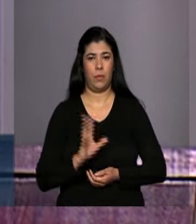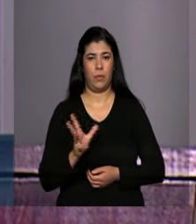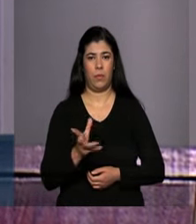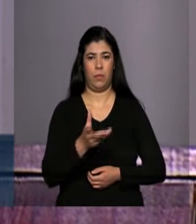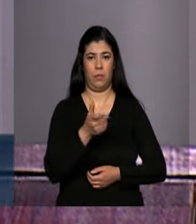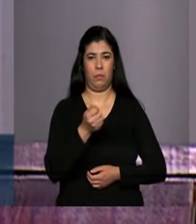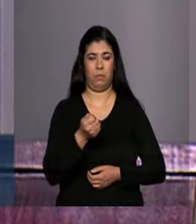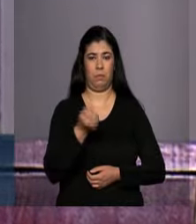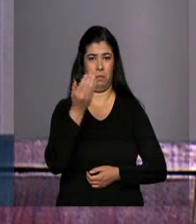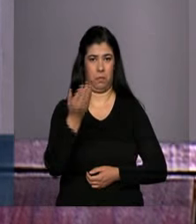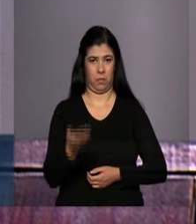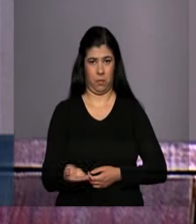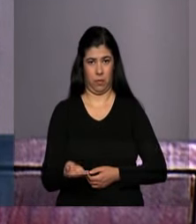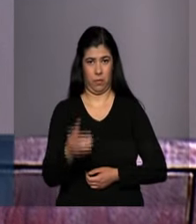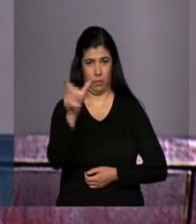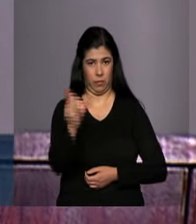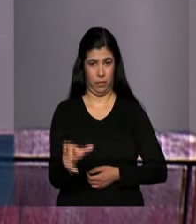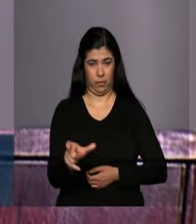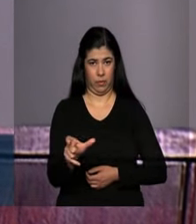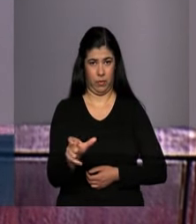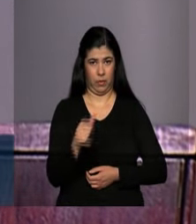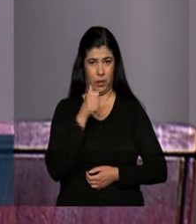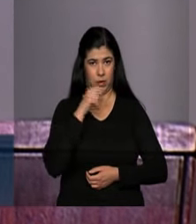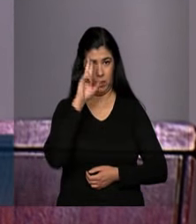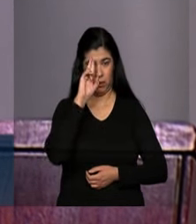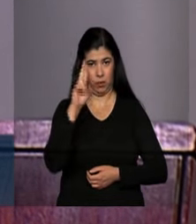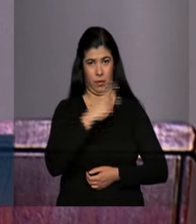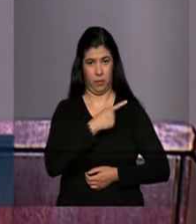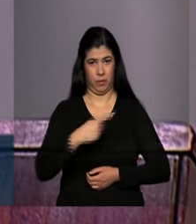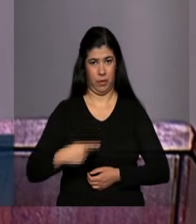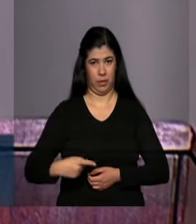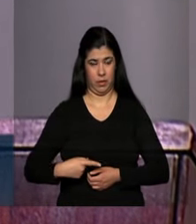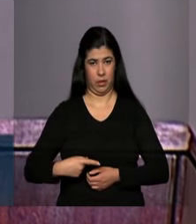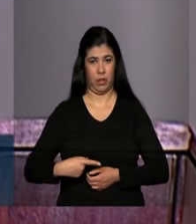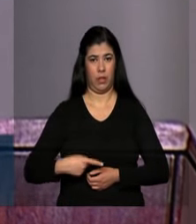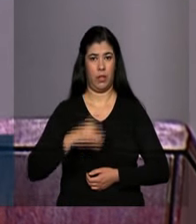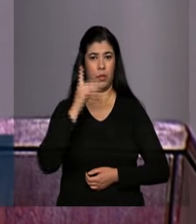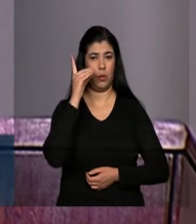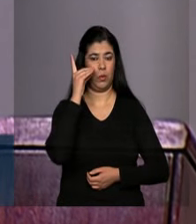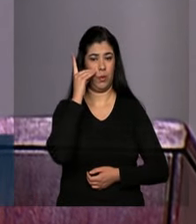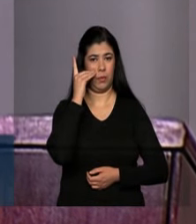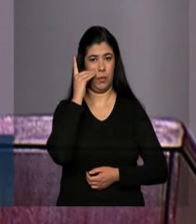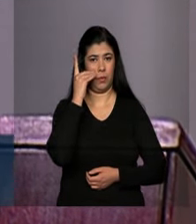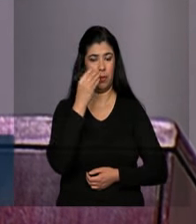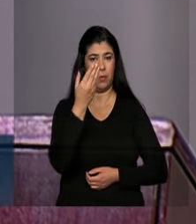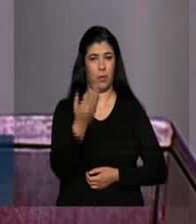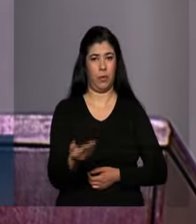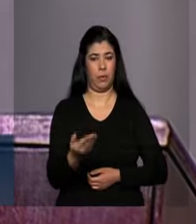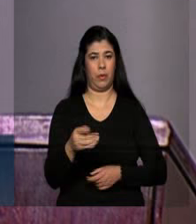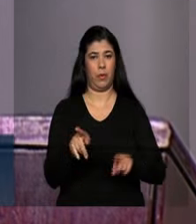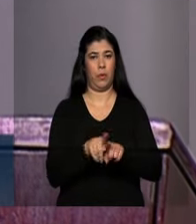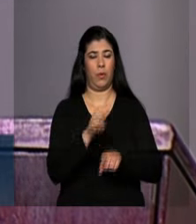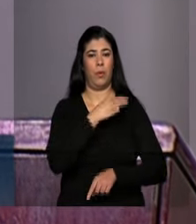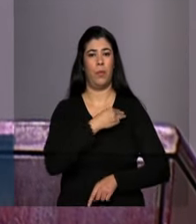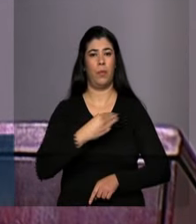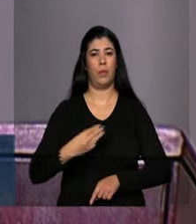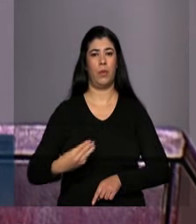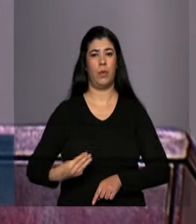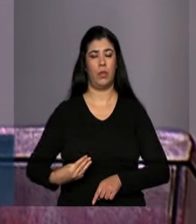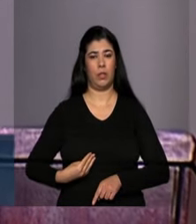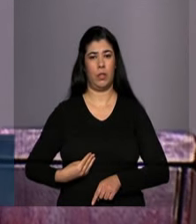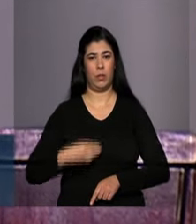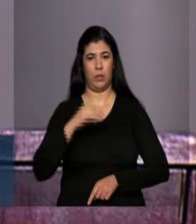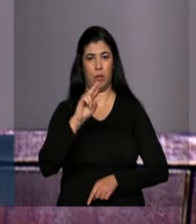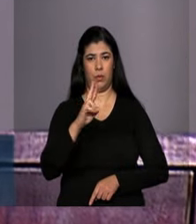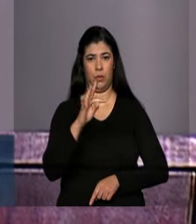Excelentíssima senhora Presidente da República, Dilma Rousseff, senhor ministro de Estado, chefe da Casa Civil